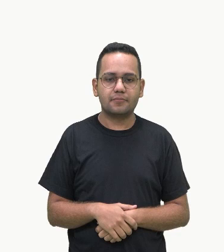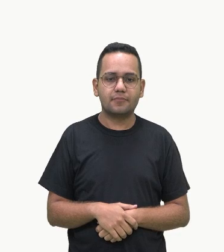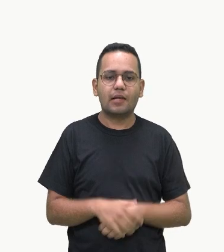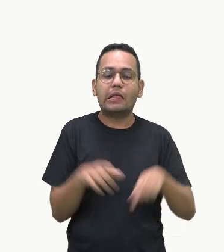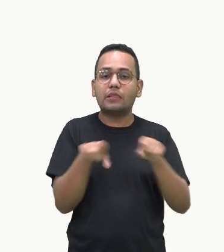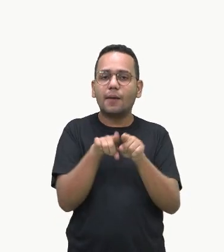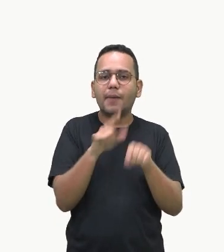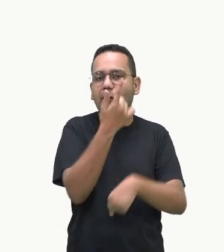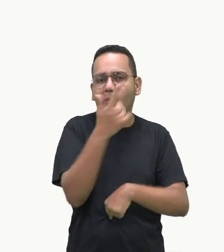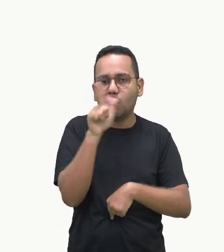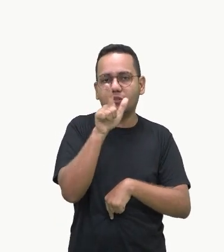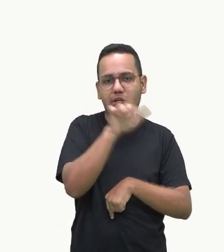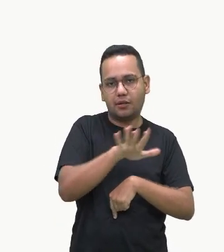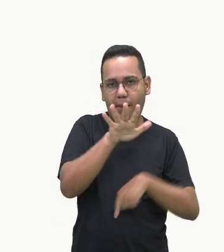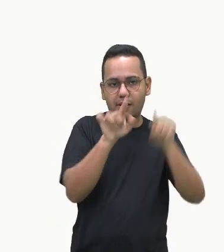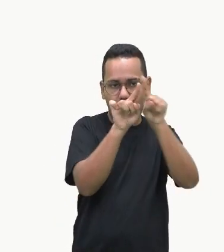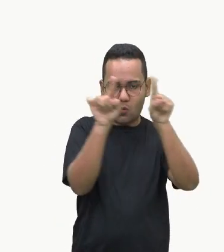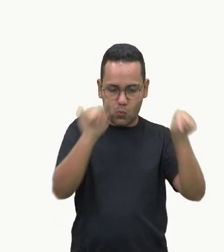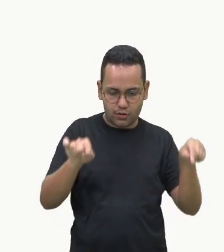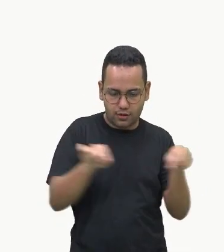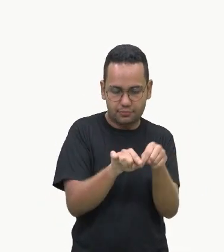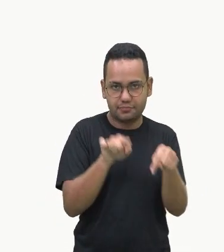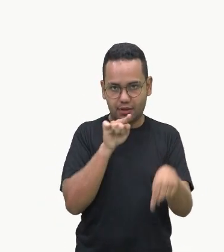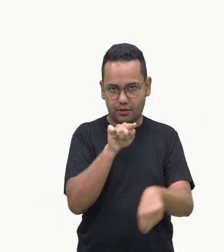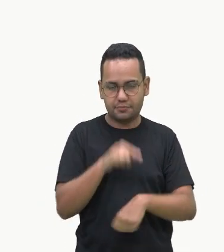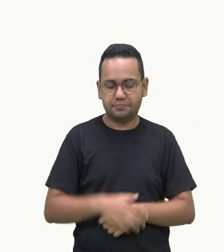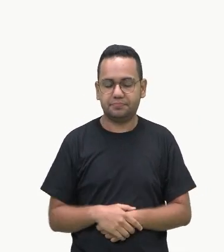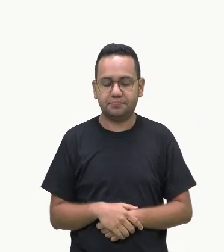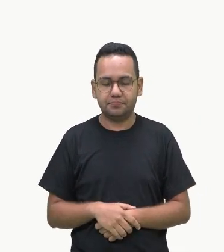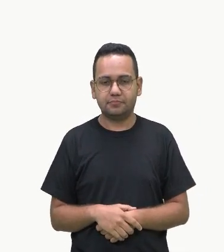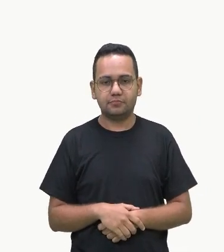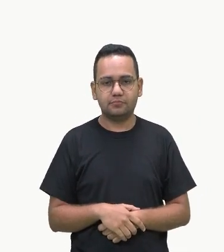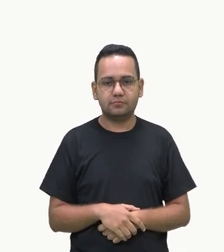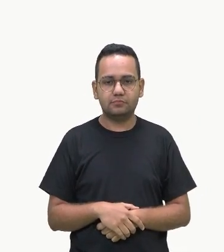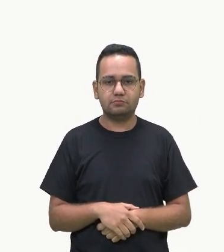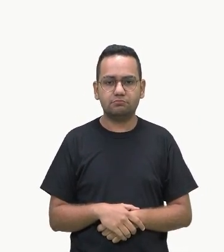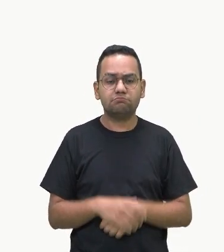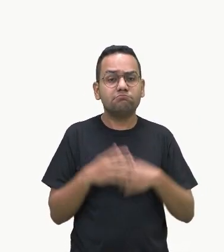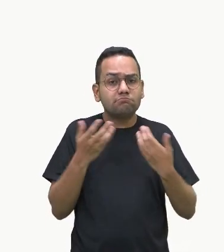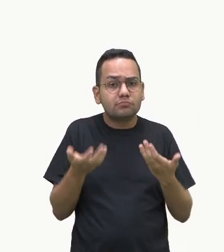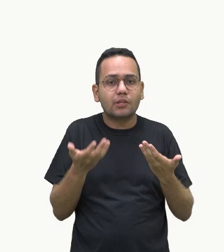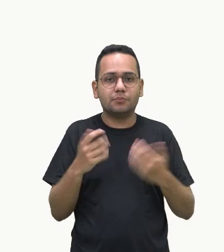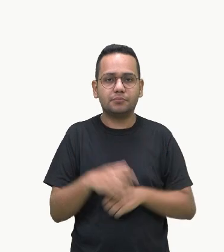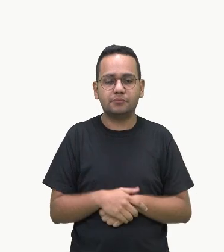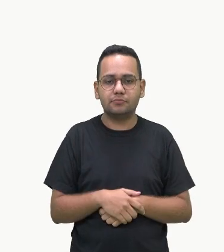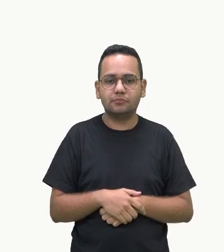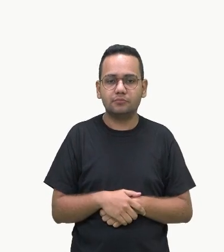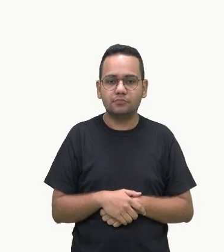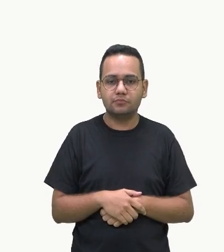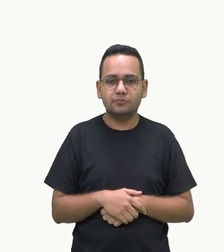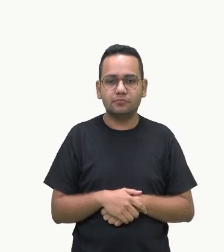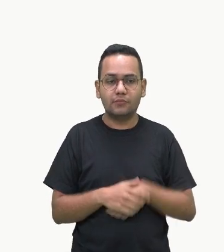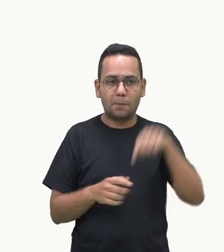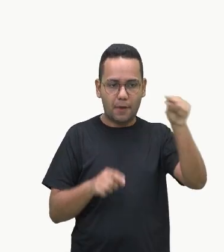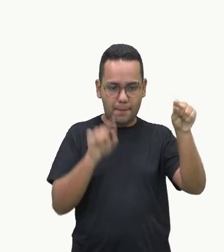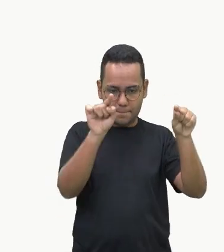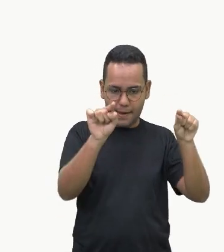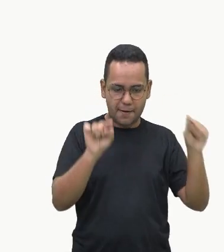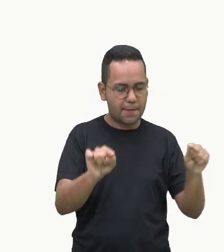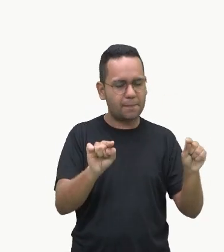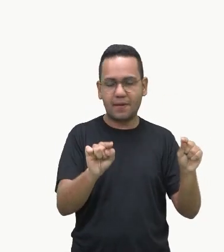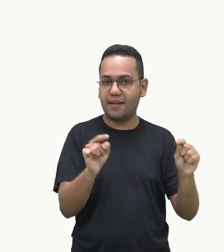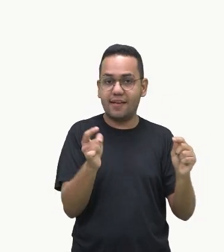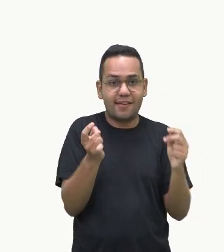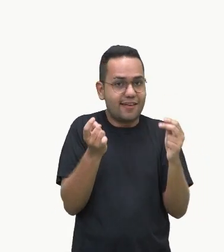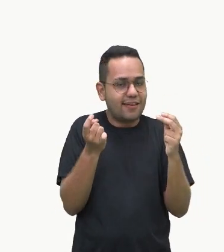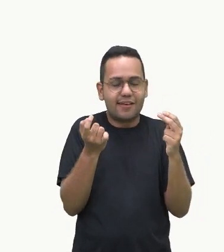quadrado. O quadrado, a gente sabe ali que todos os lados têm a mesma medida. E todos os